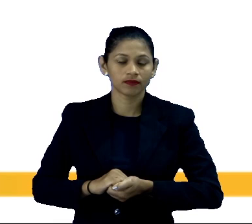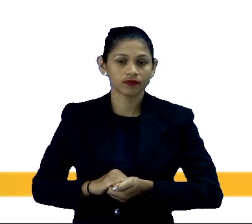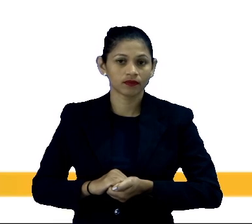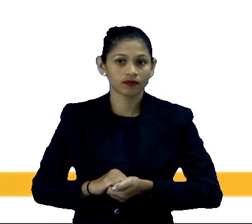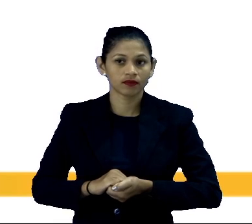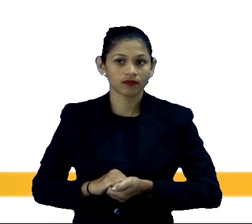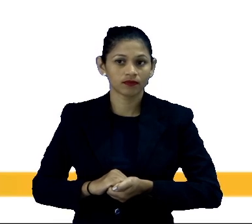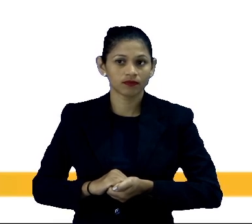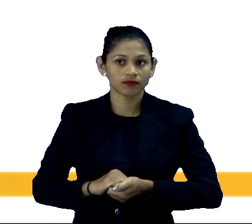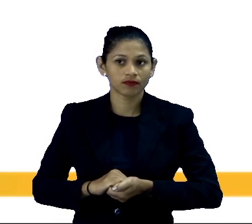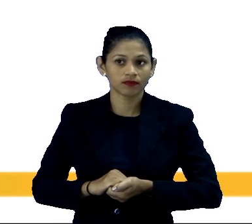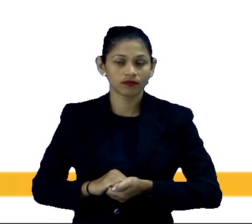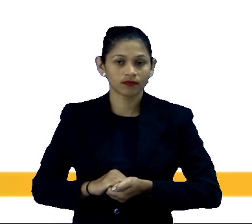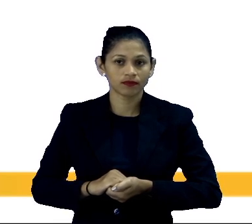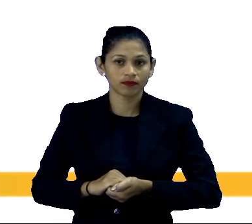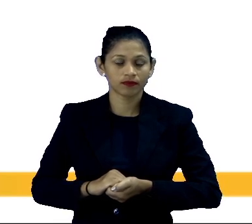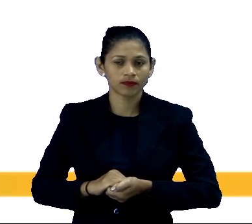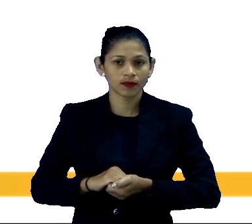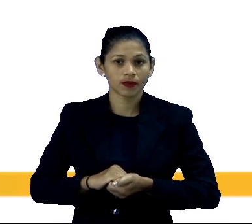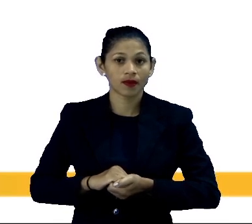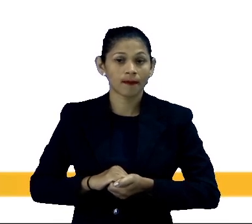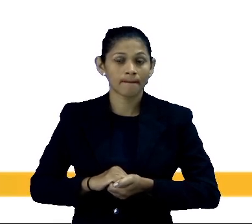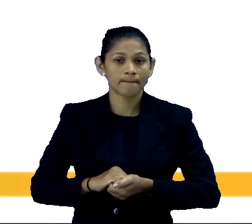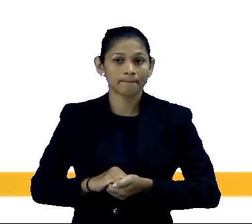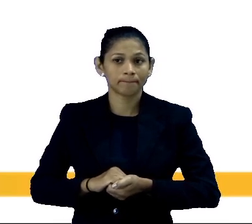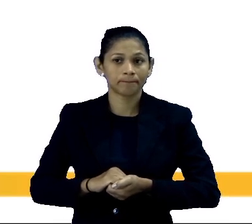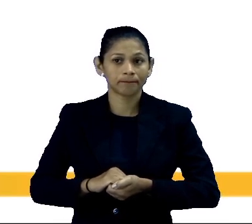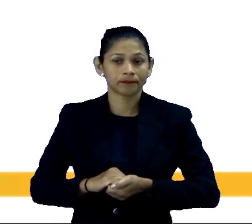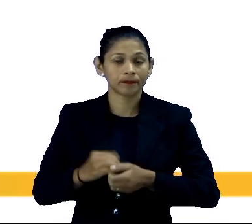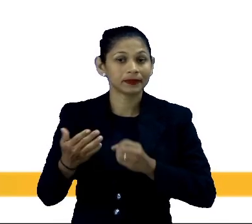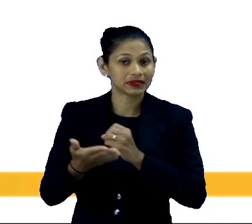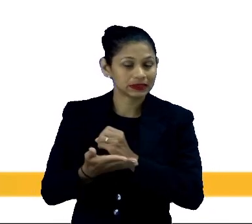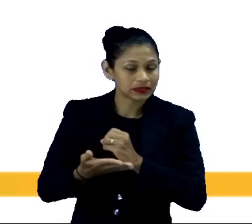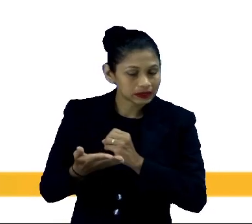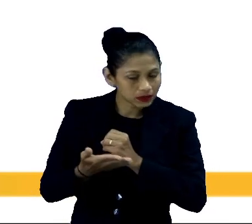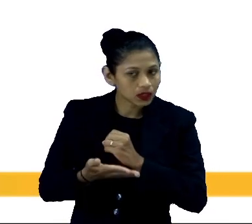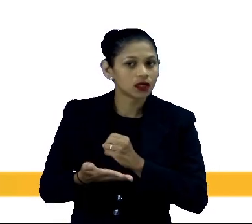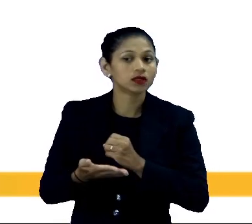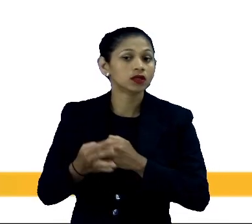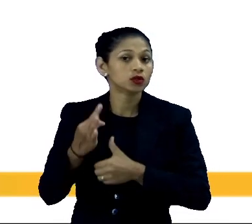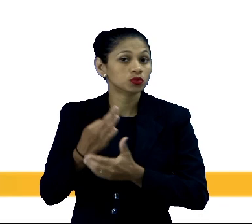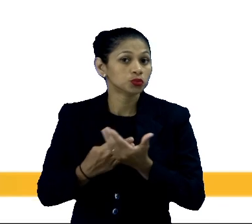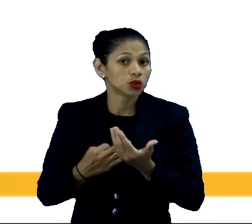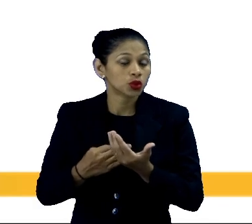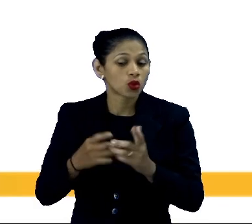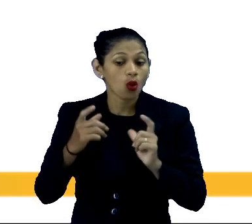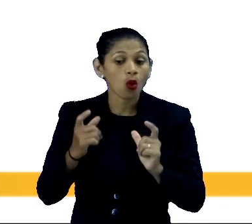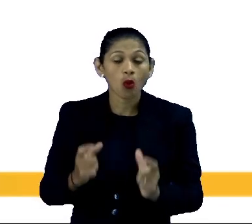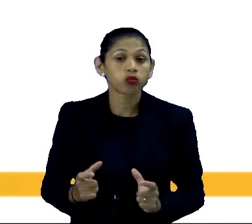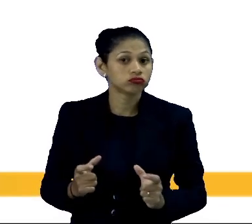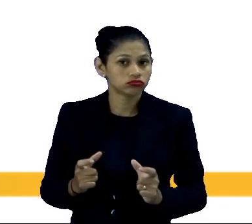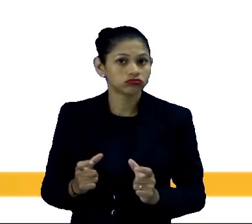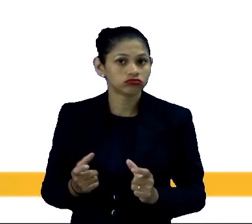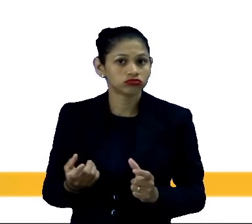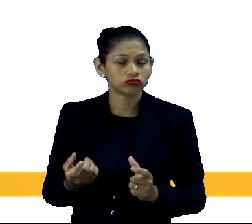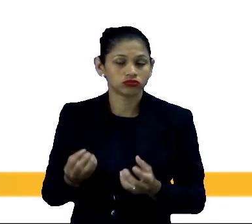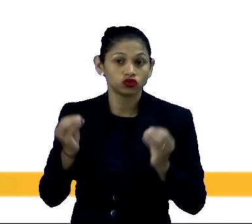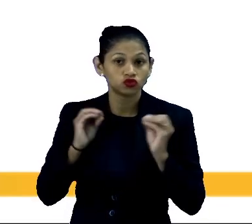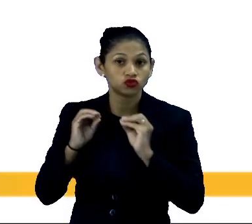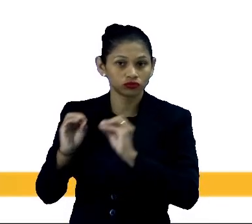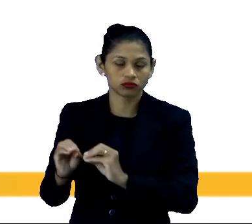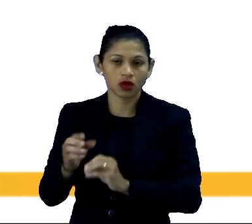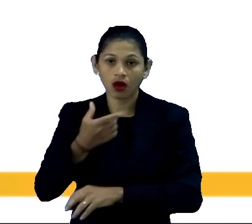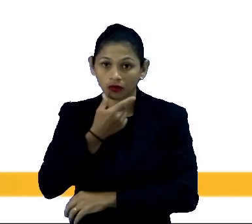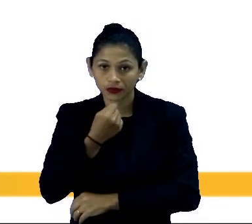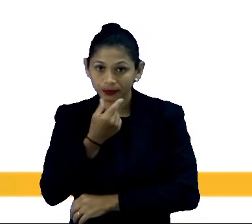lugares foram citados. Mas a pergunta é bem clara. Conforme o texto, o sapo pediu aos meninos que o colocasse